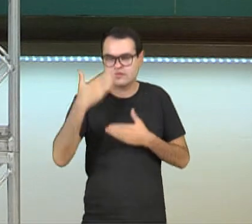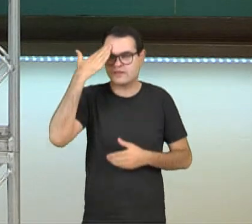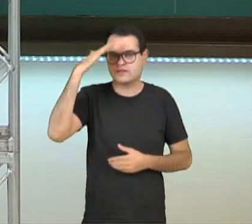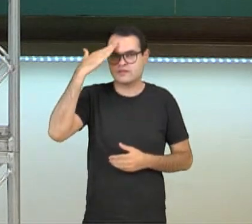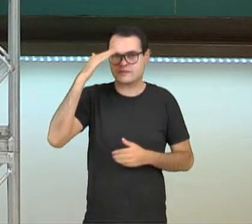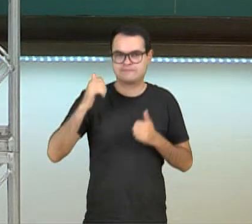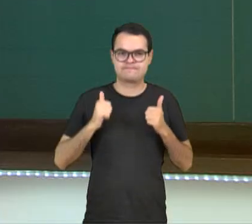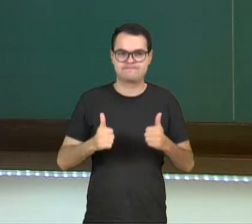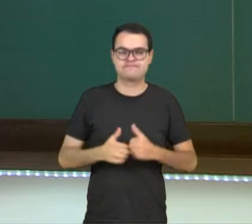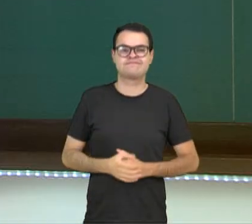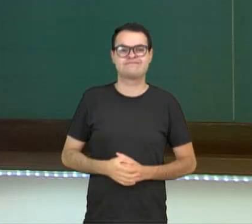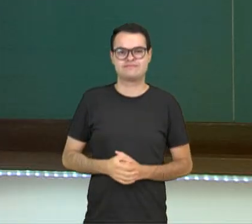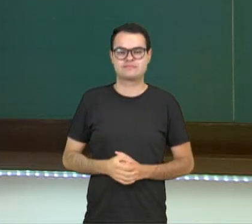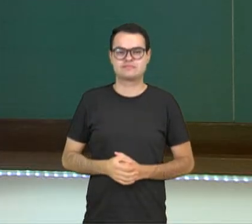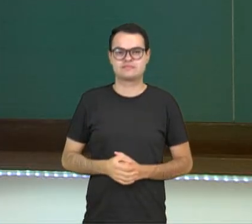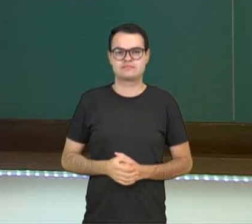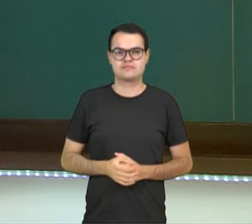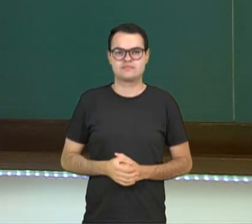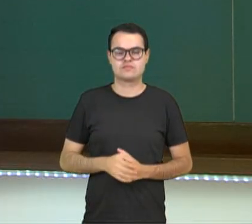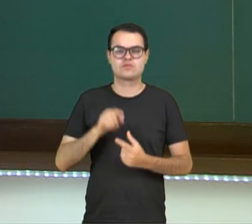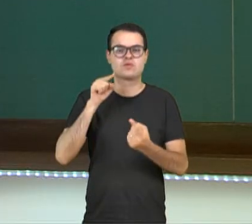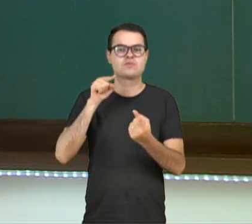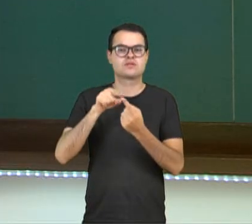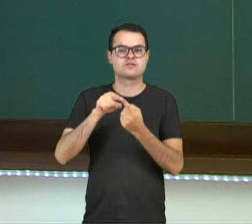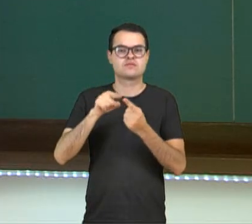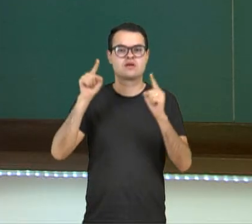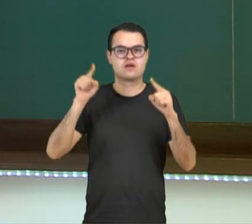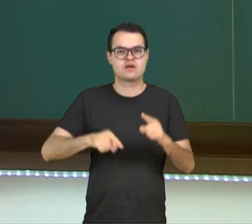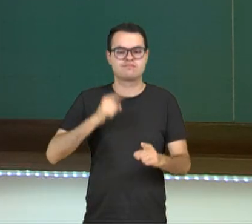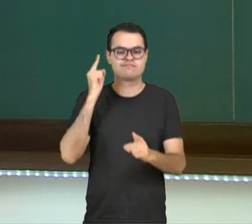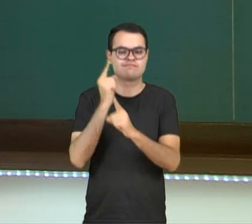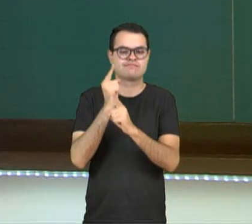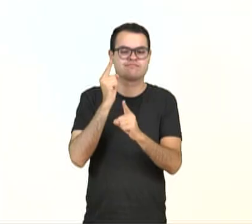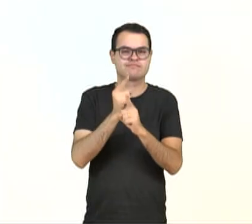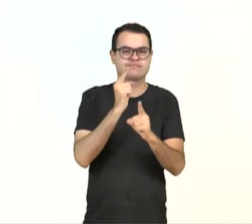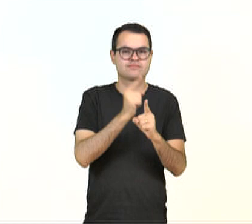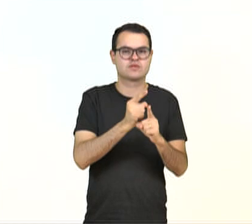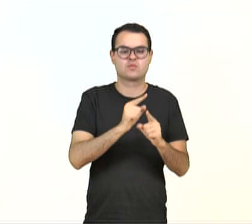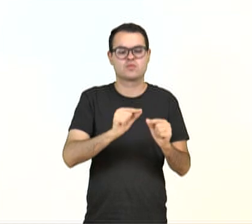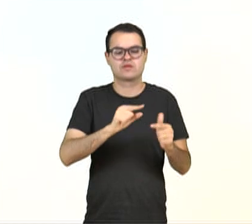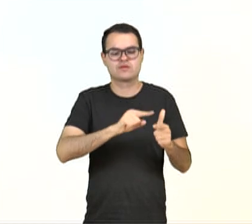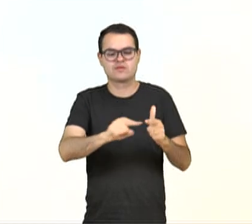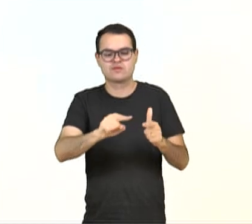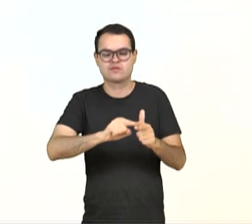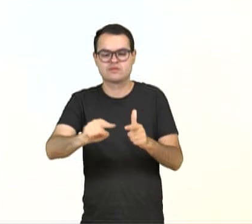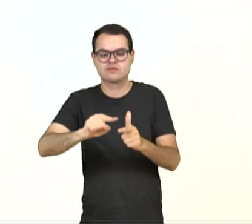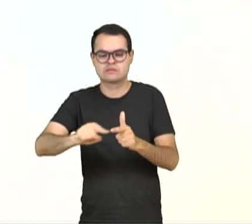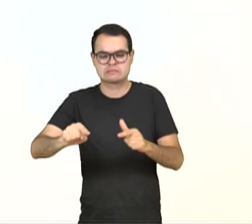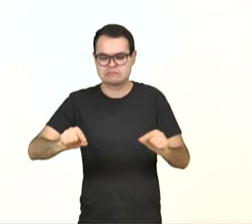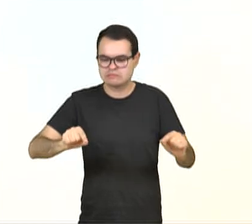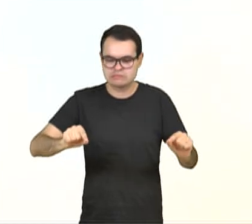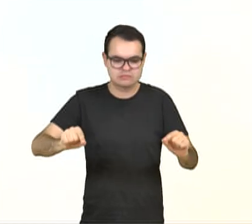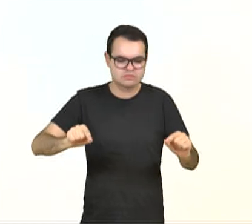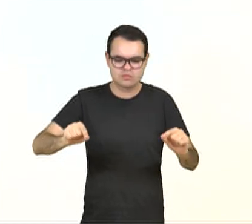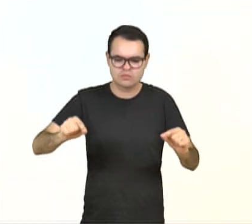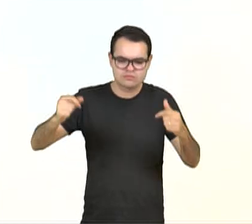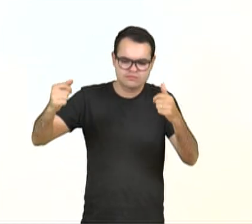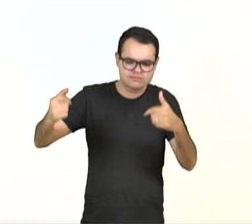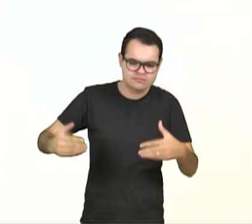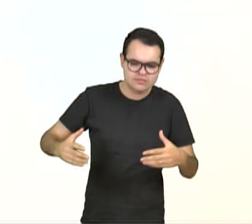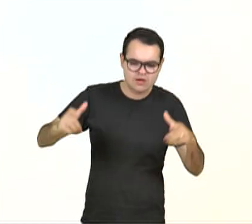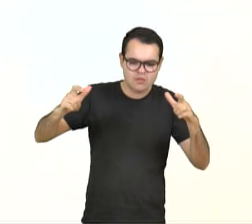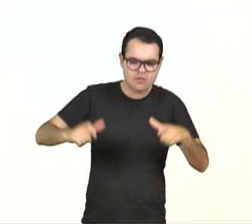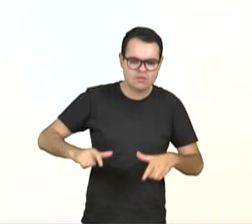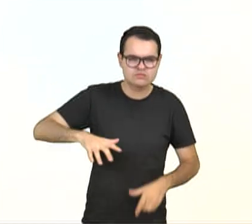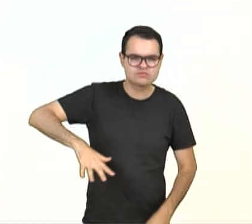esses conflitos. O objetivo: identificar causas de conflitos e tensões no continente africano.